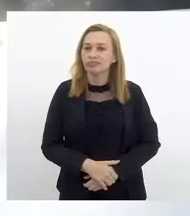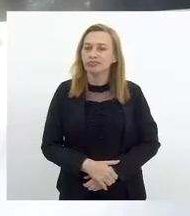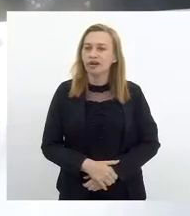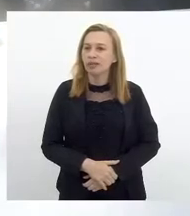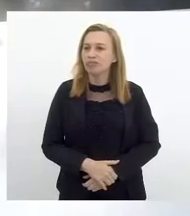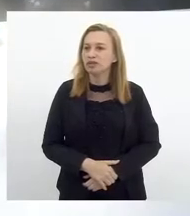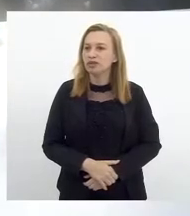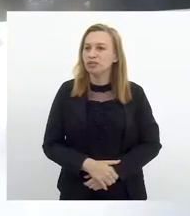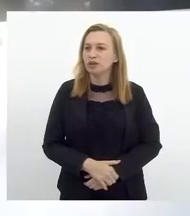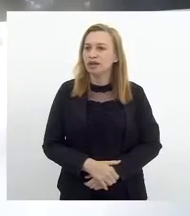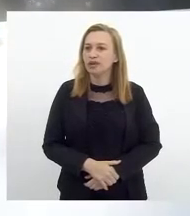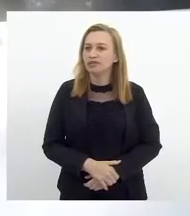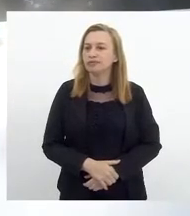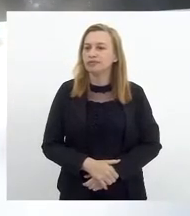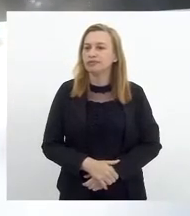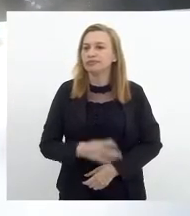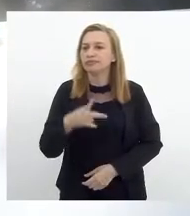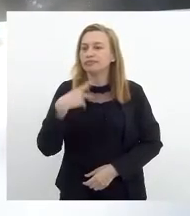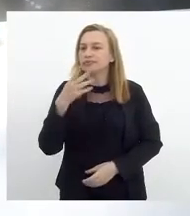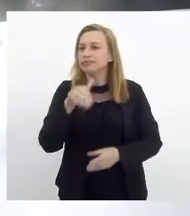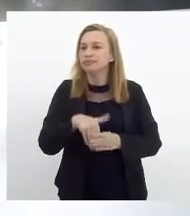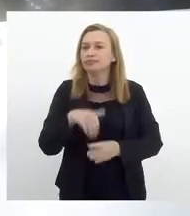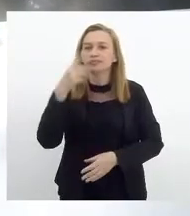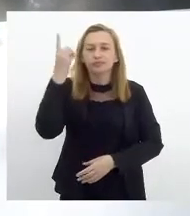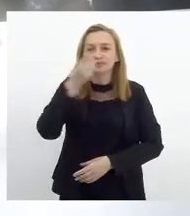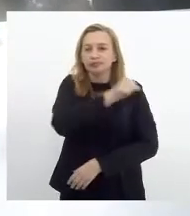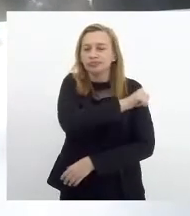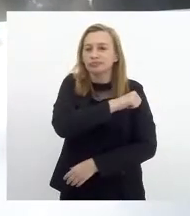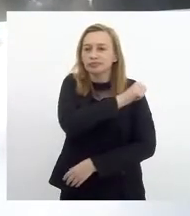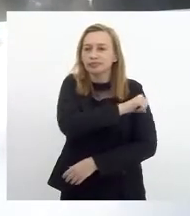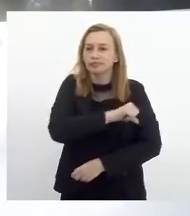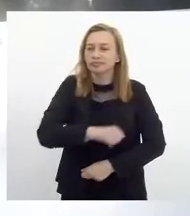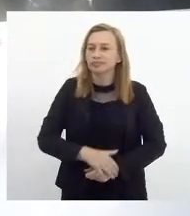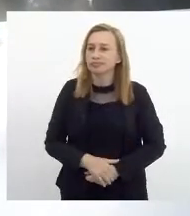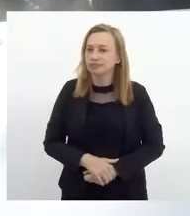Para declaração de voto, deputada enfermeira Rejane.